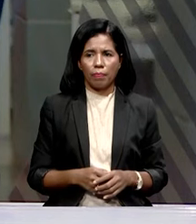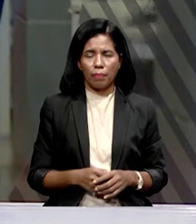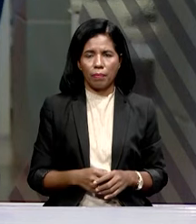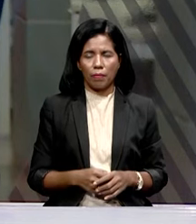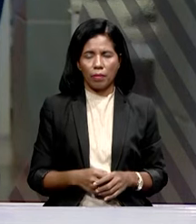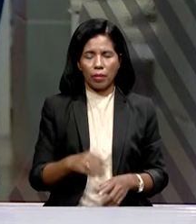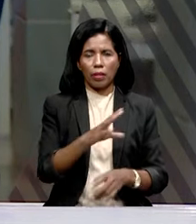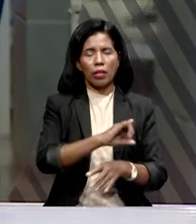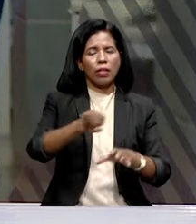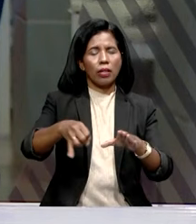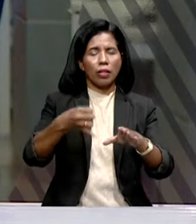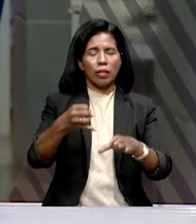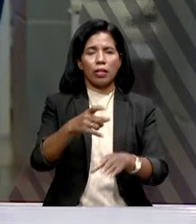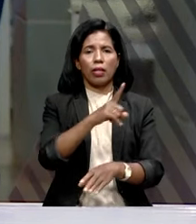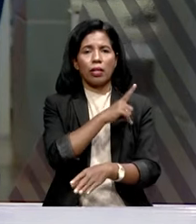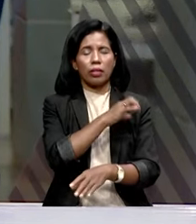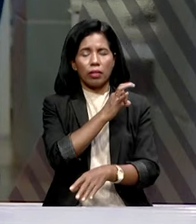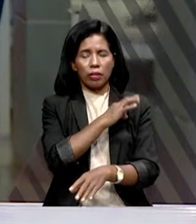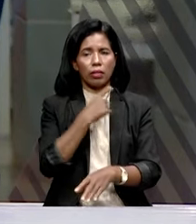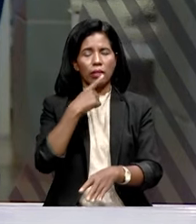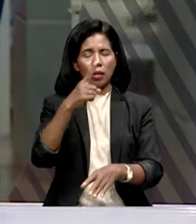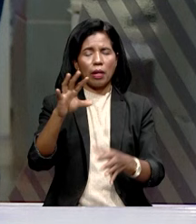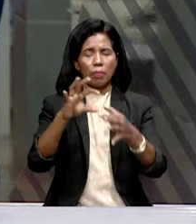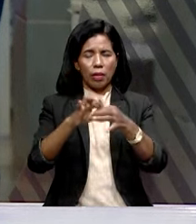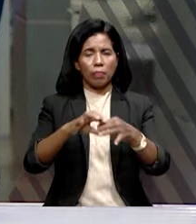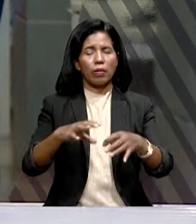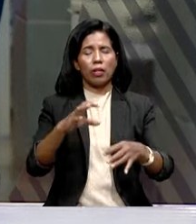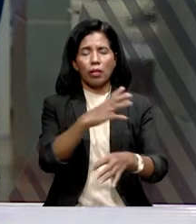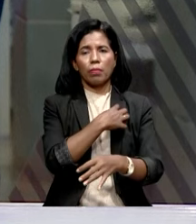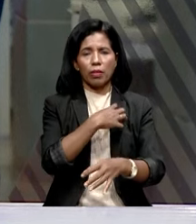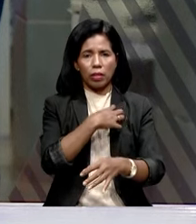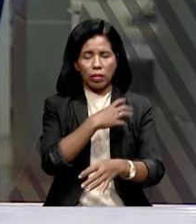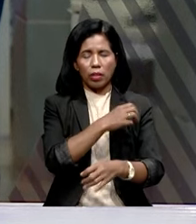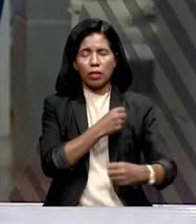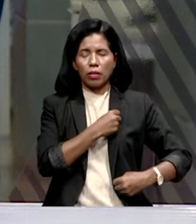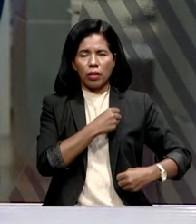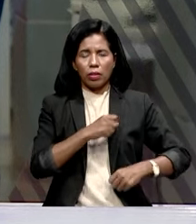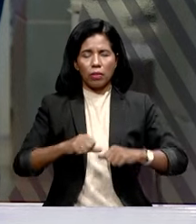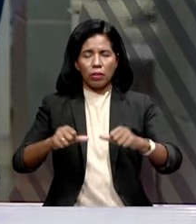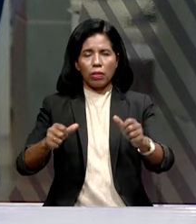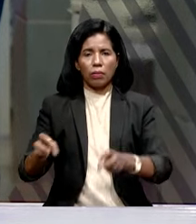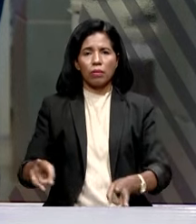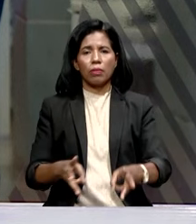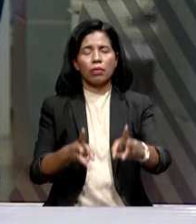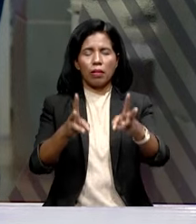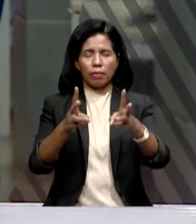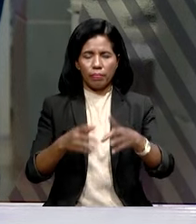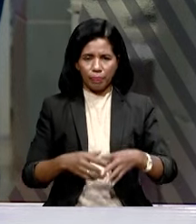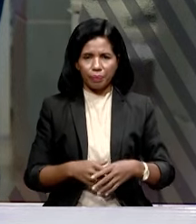Tenente General Falulatele Clova, serviço membro FVDT, neve continua lá o tuir herói sirania Dalan.